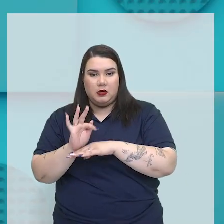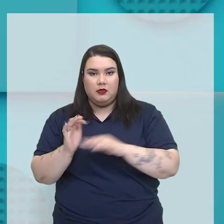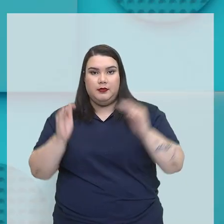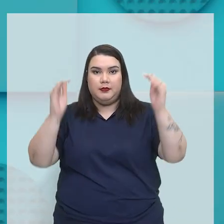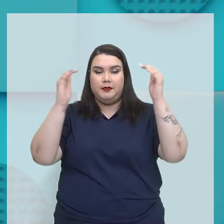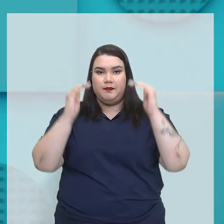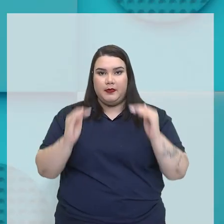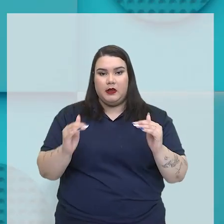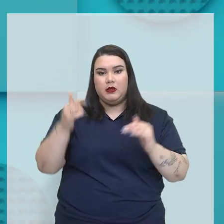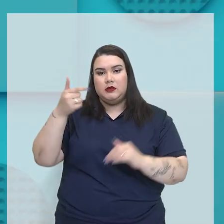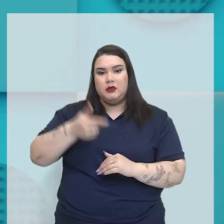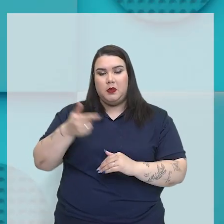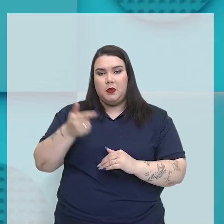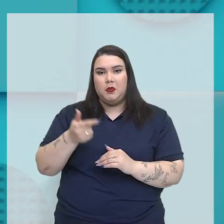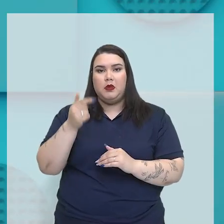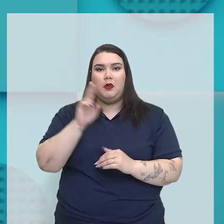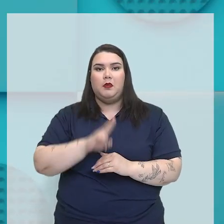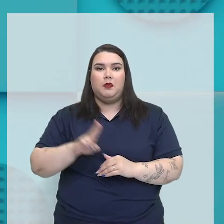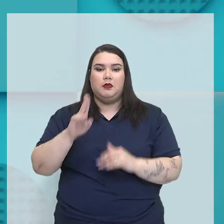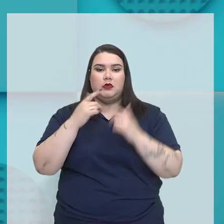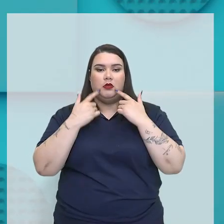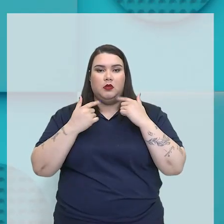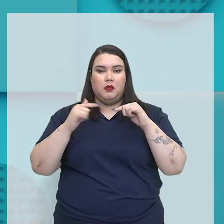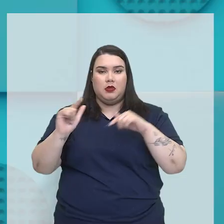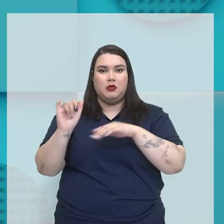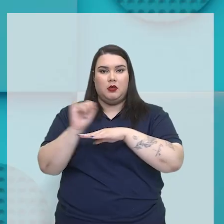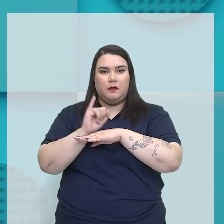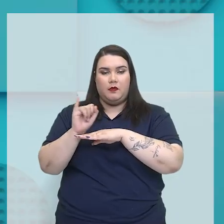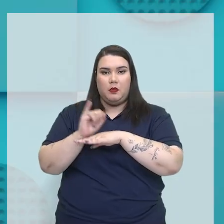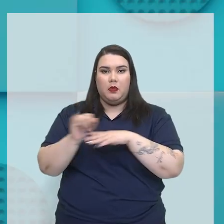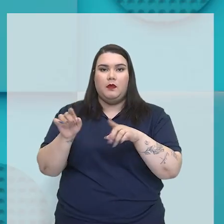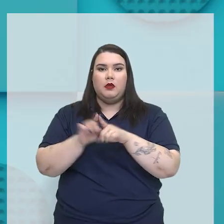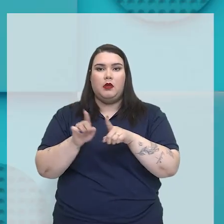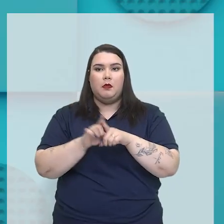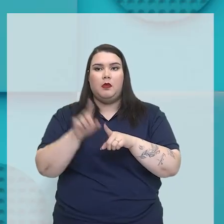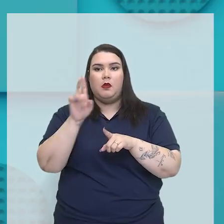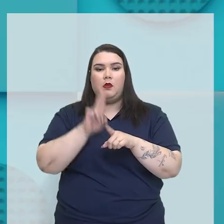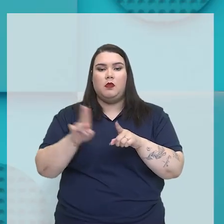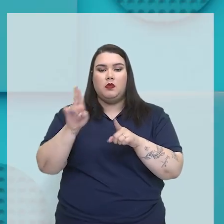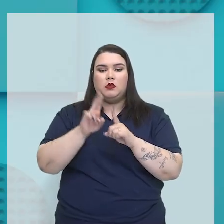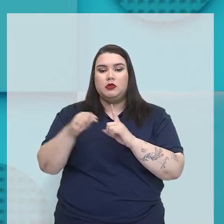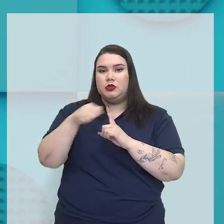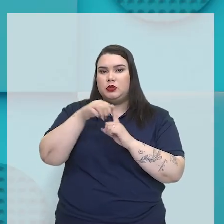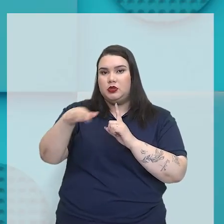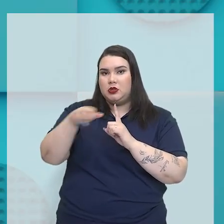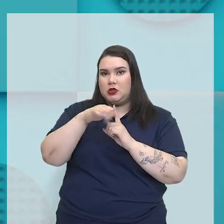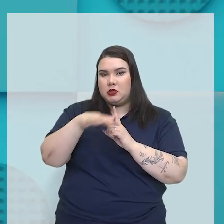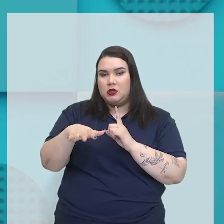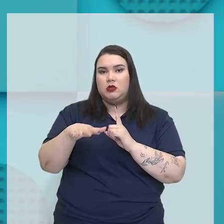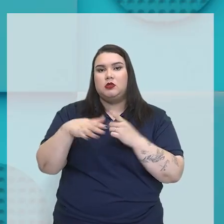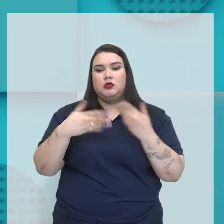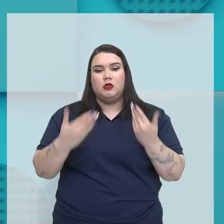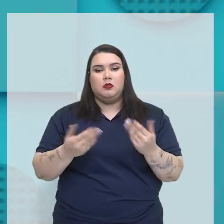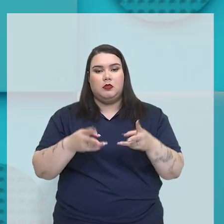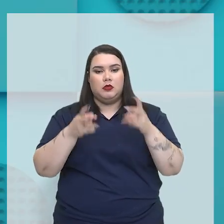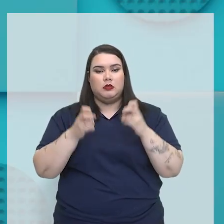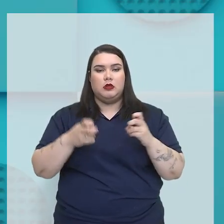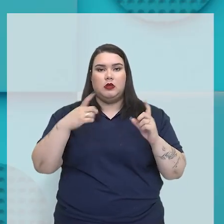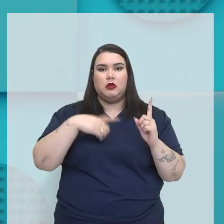como cara e também a abreviação do pronome você e o verbo estar. E assim você percebe que há